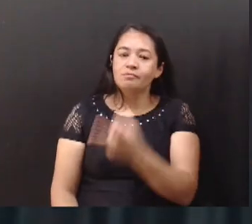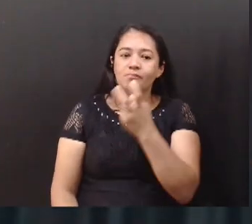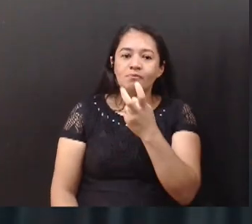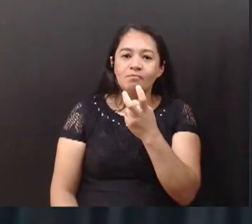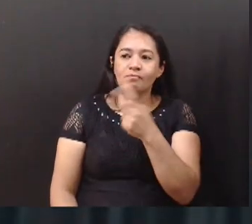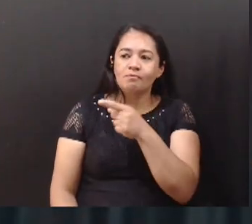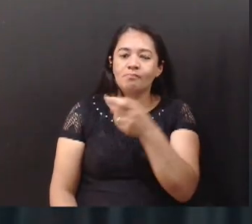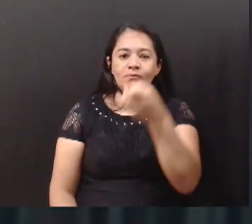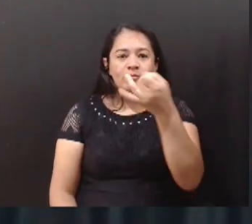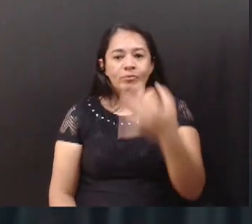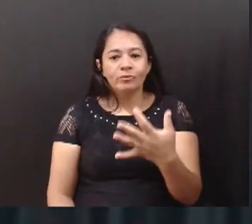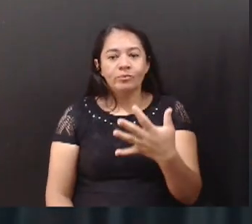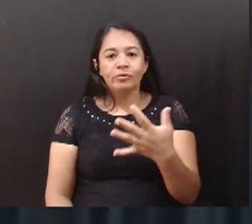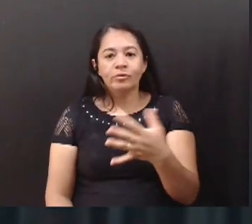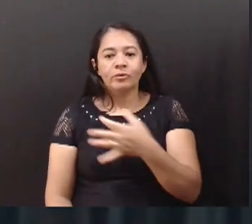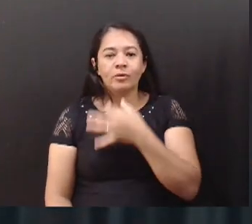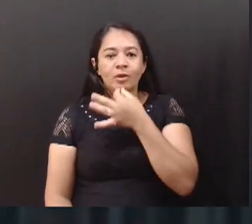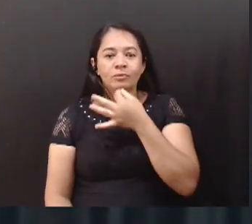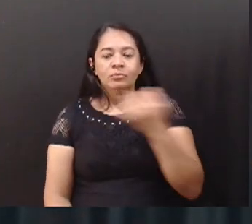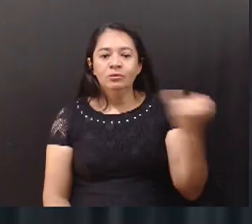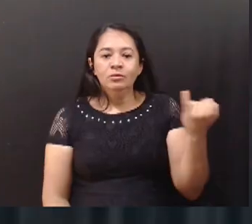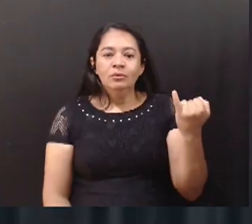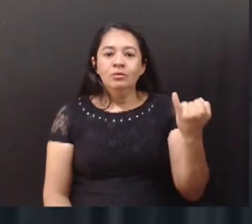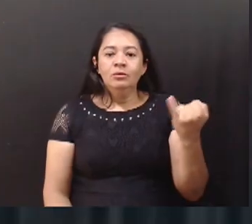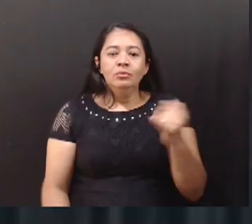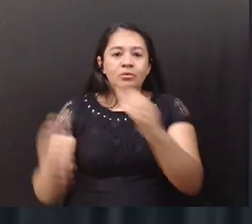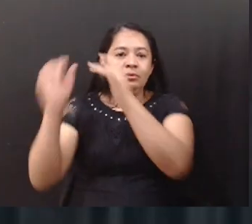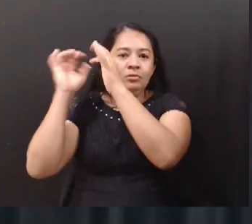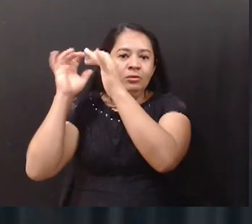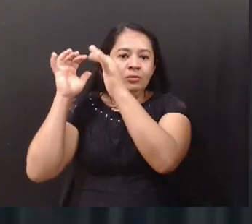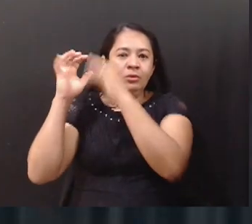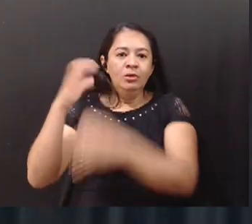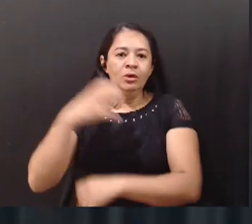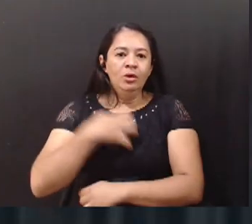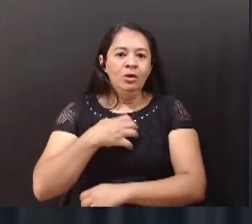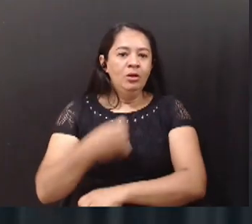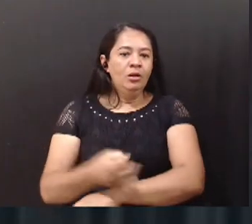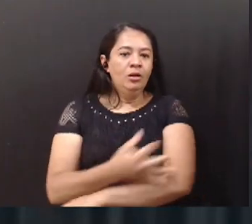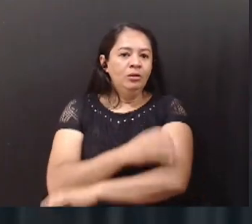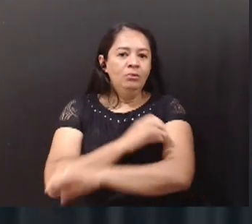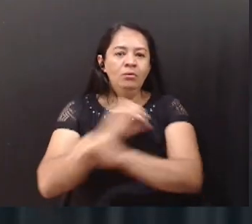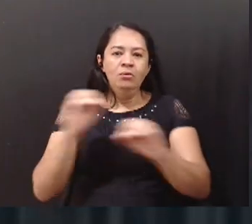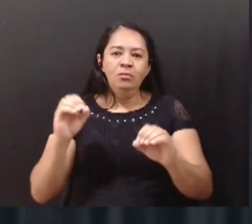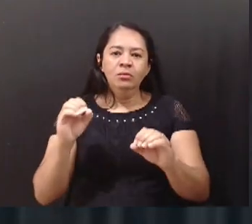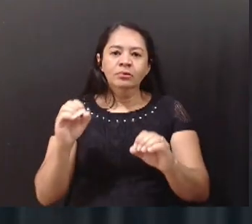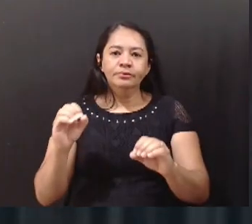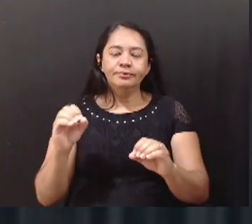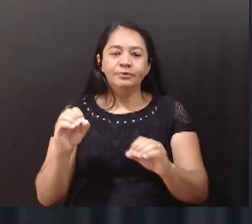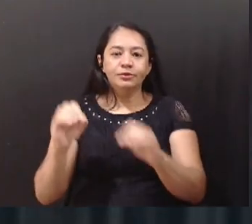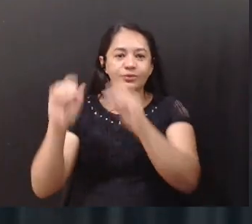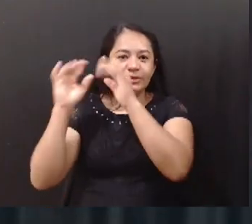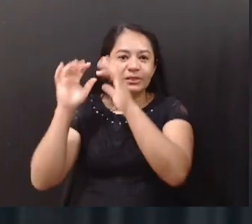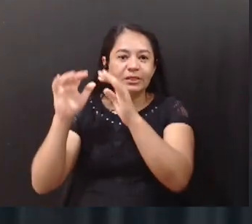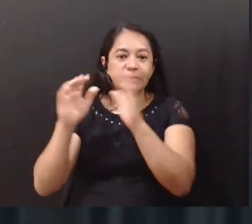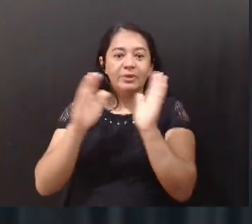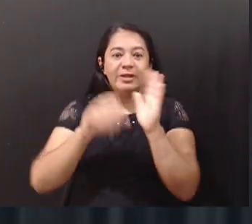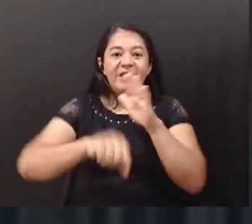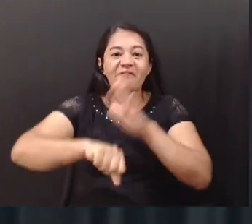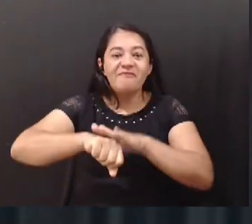acho importante a gente colocar, é o cérebro não sente as emoções. O cérebro produz as emoções. É